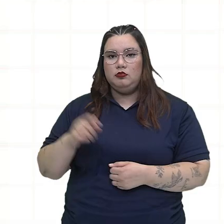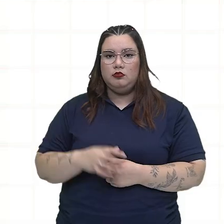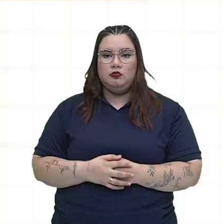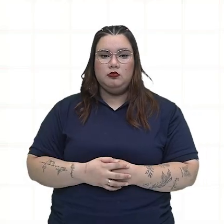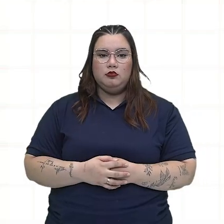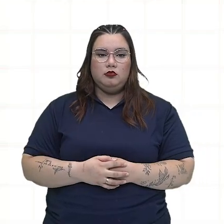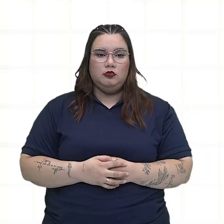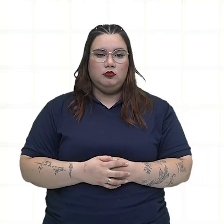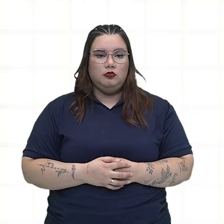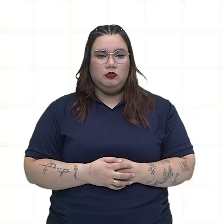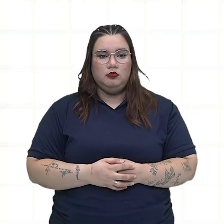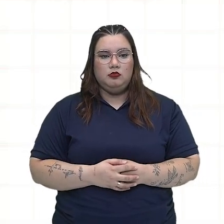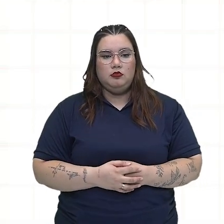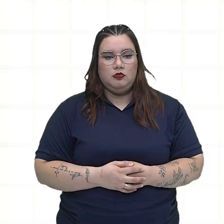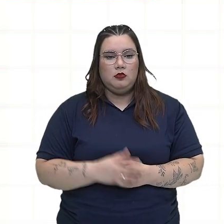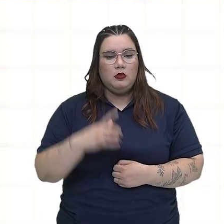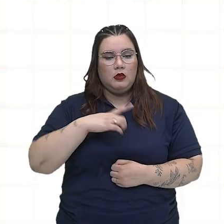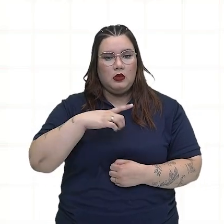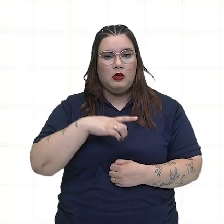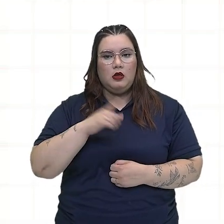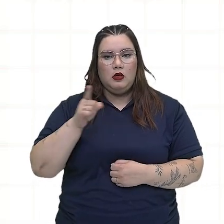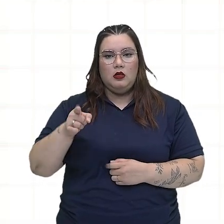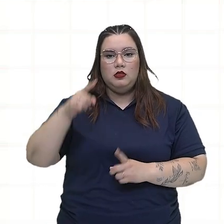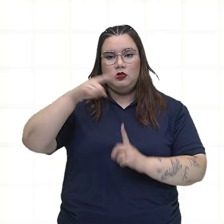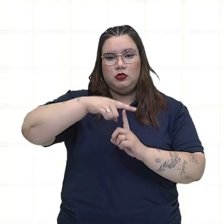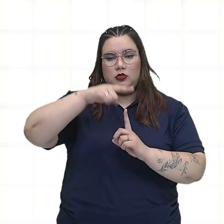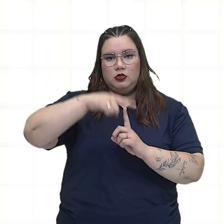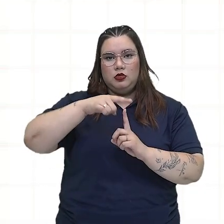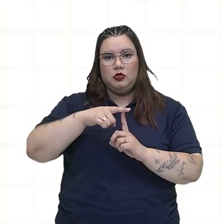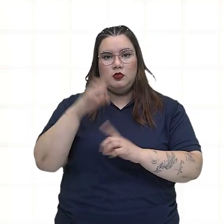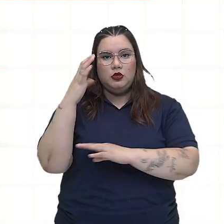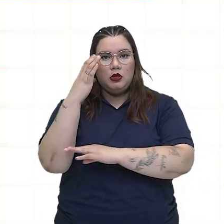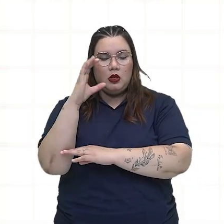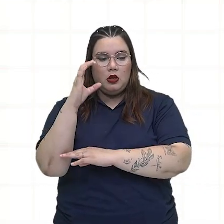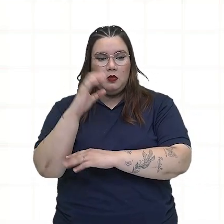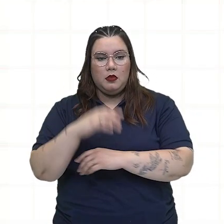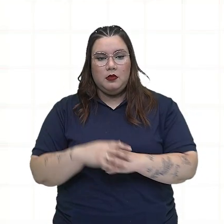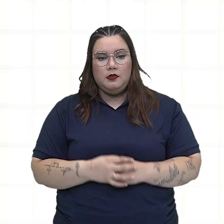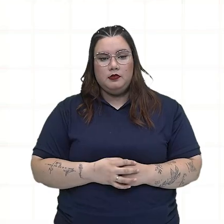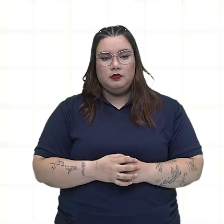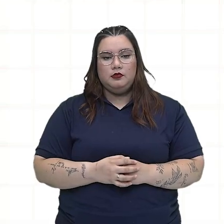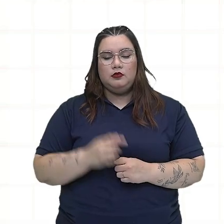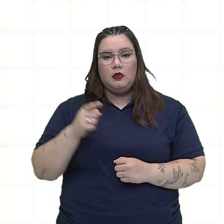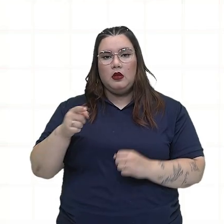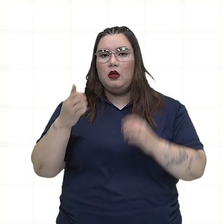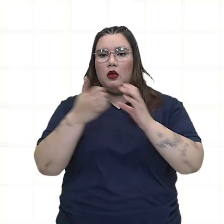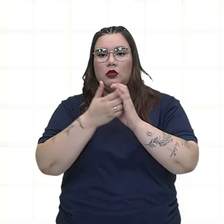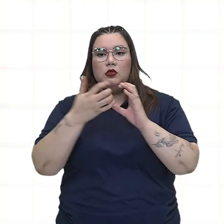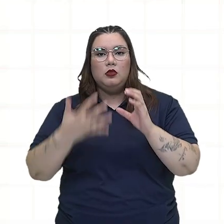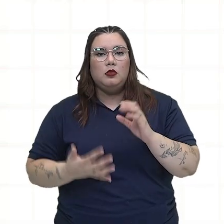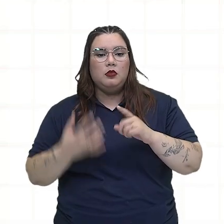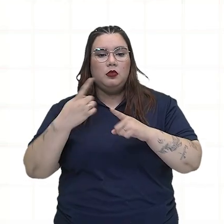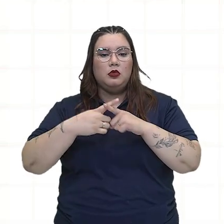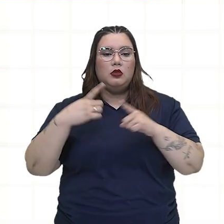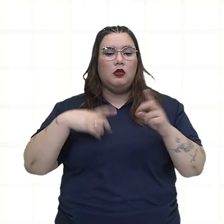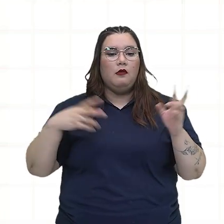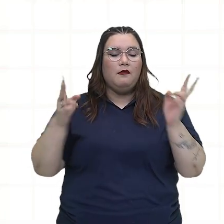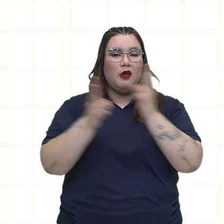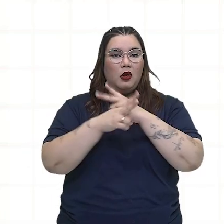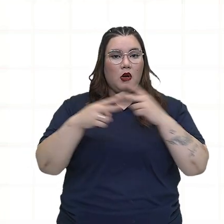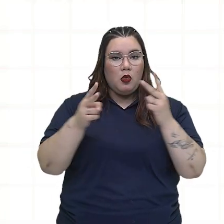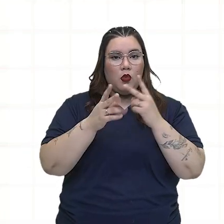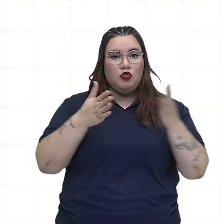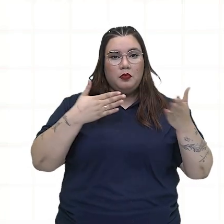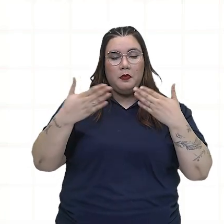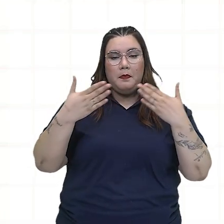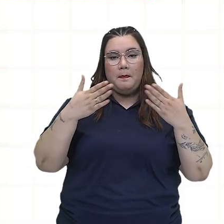na região centro-oeste, nós vamos ter a ocorrência desse tipo climático. Ele se caracteriza por